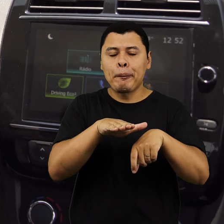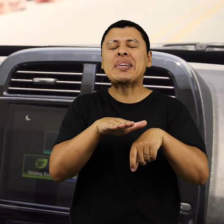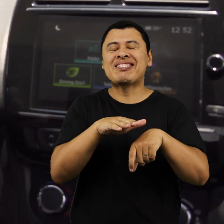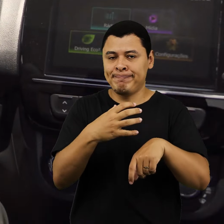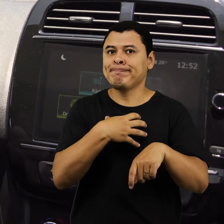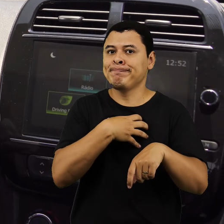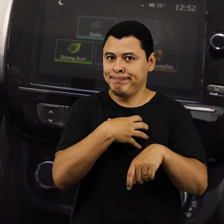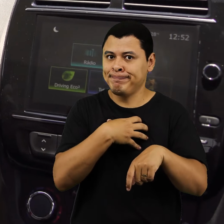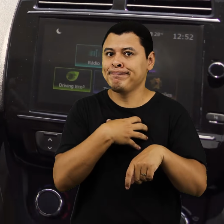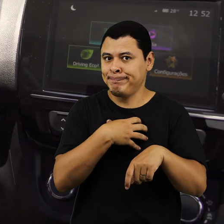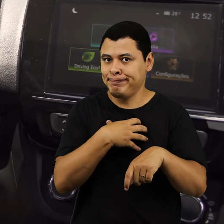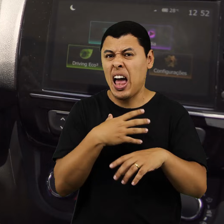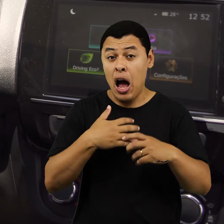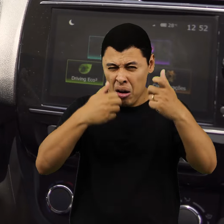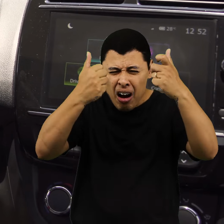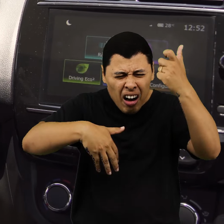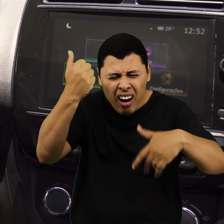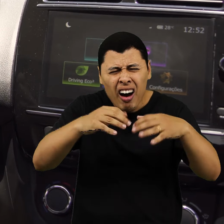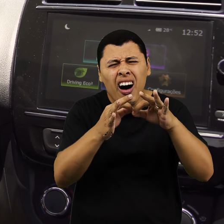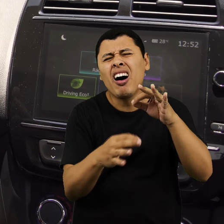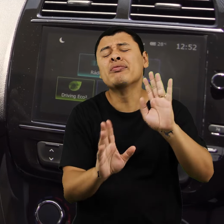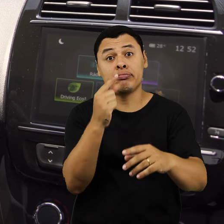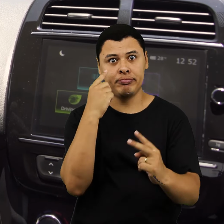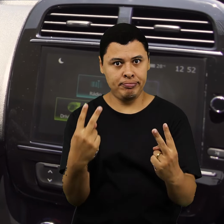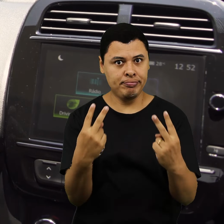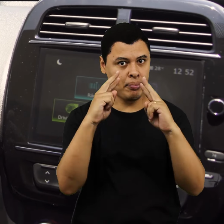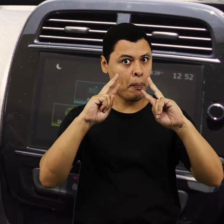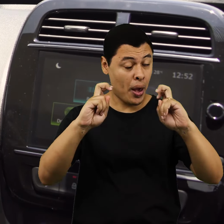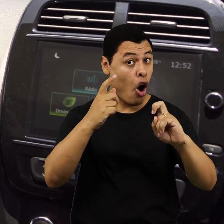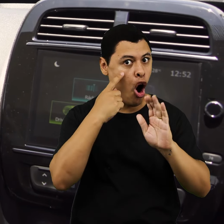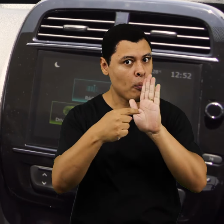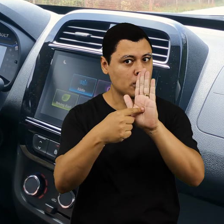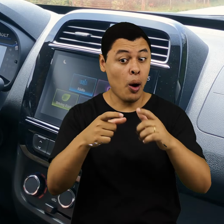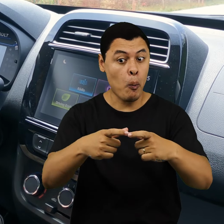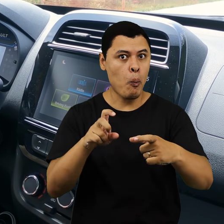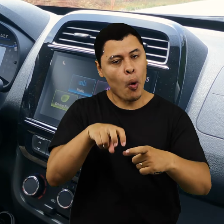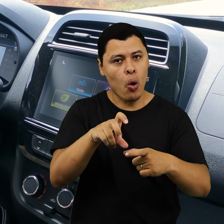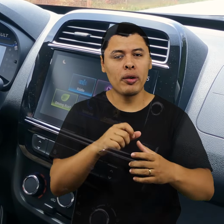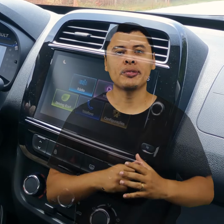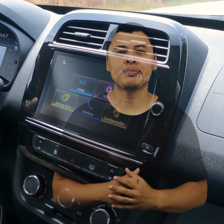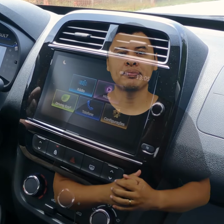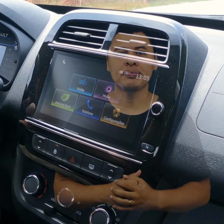90, começo dos anos 2000. Mas melhor do que falar é vocês verem e ouvirem o que eu estou querendo dizer.